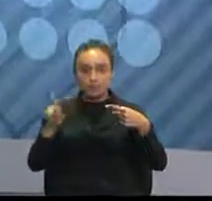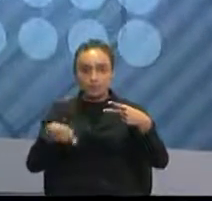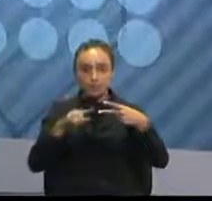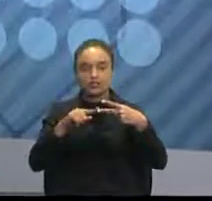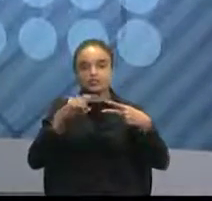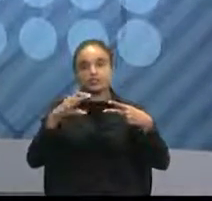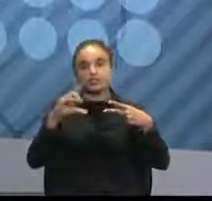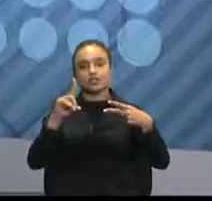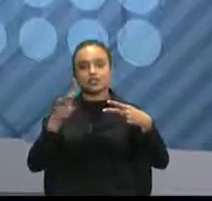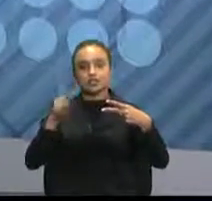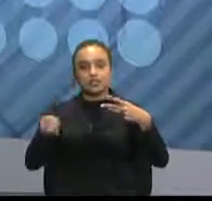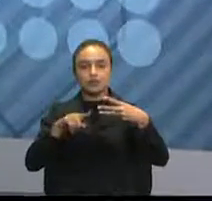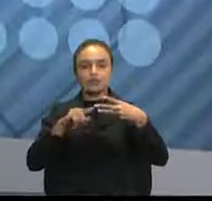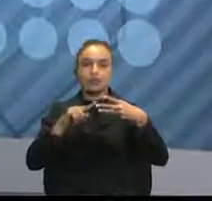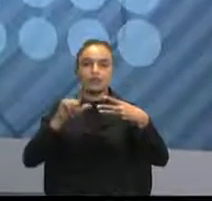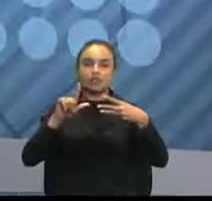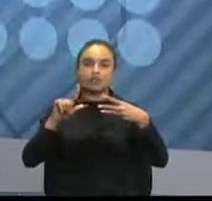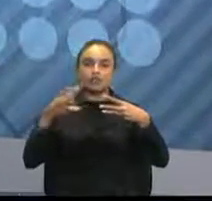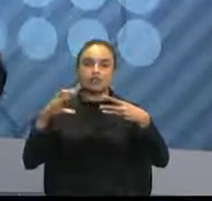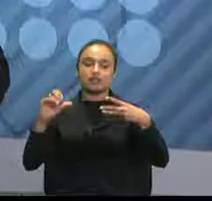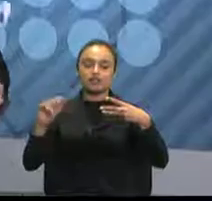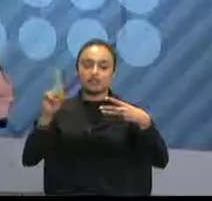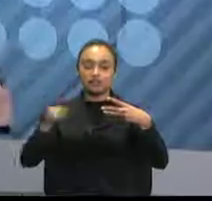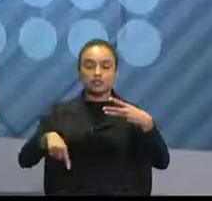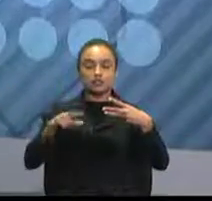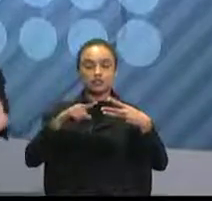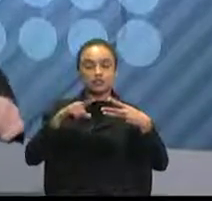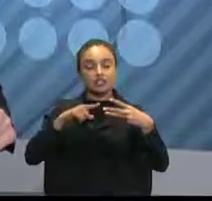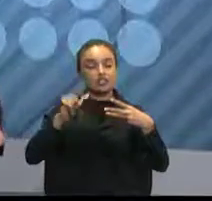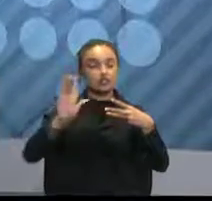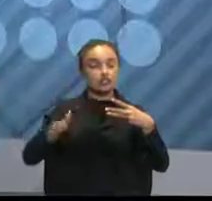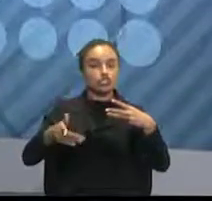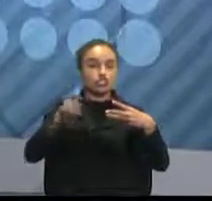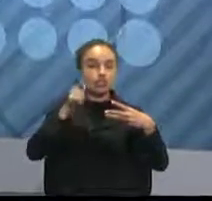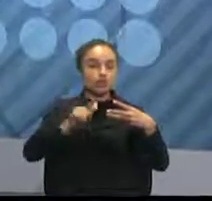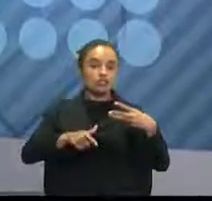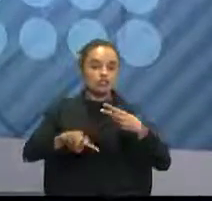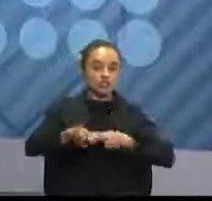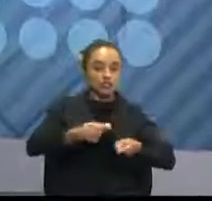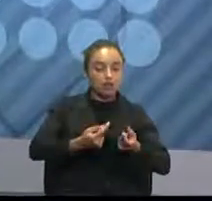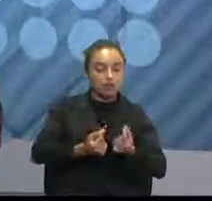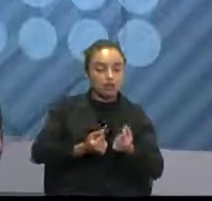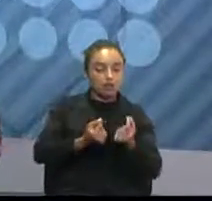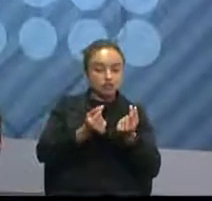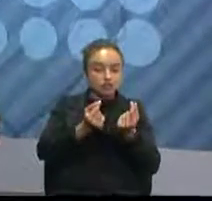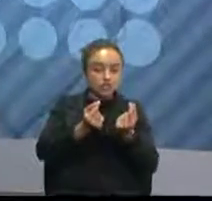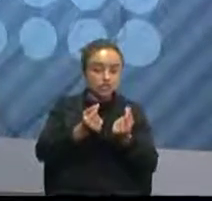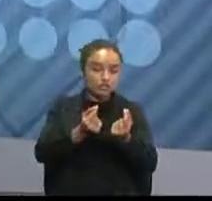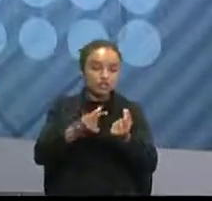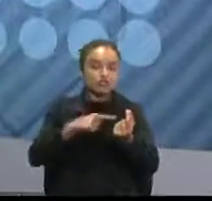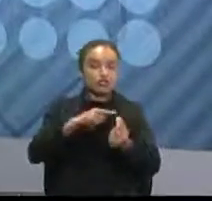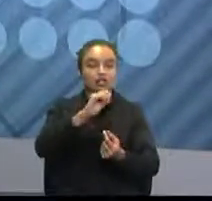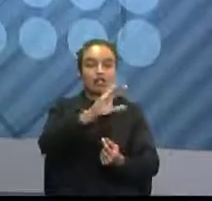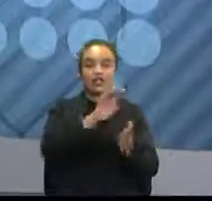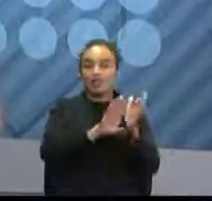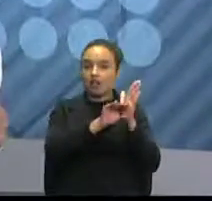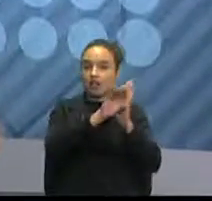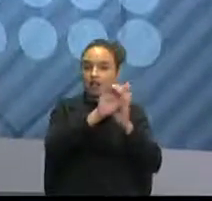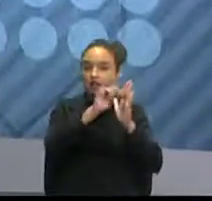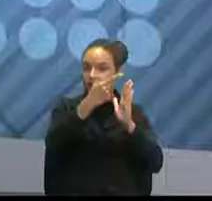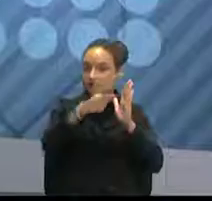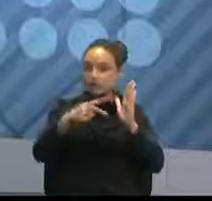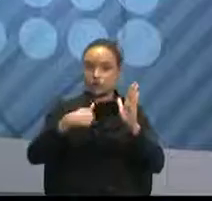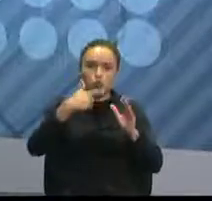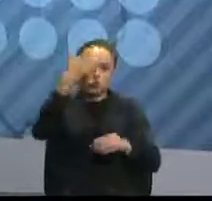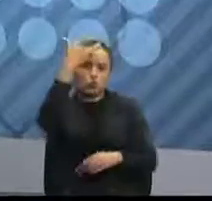vou receber e eu tenho o meu dinheiro garantido já em ações não eu não tenho nada garantido por isso é risco também expectativa de retorno mas eu não